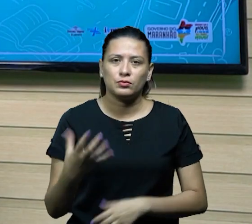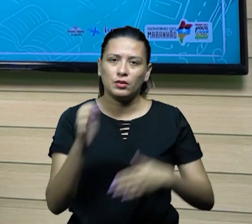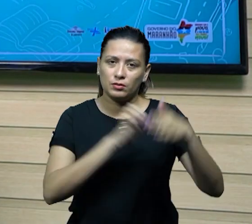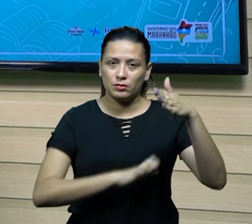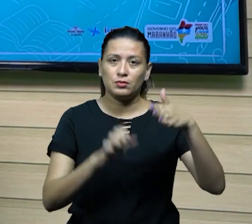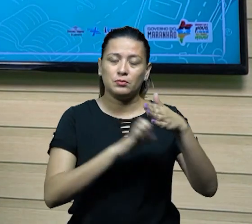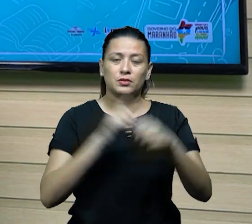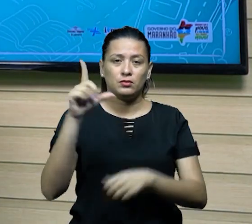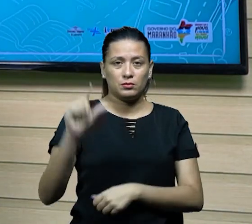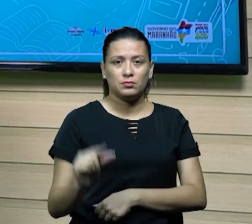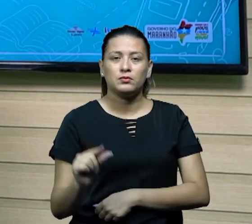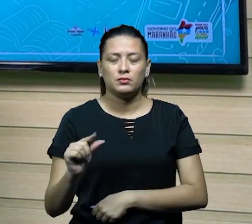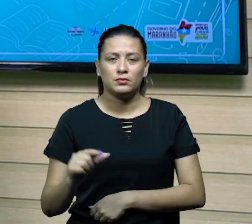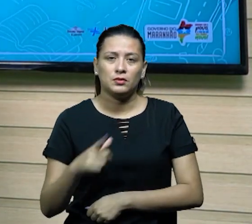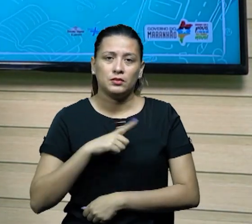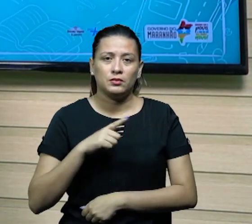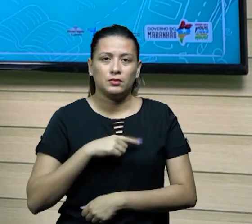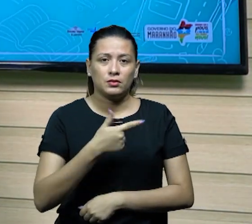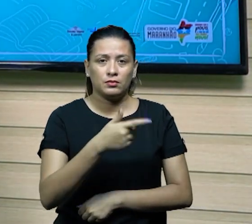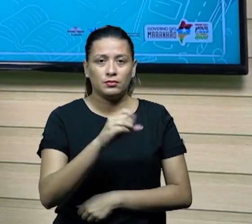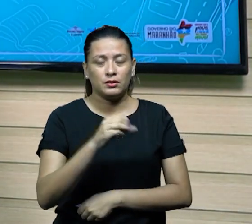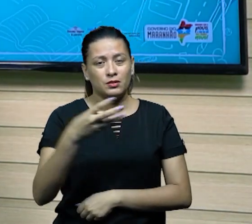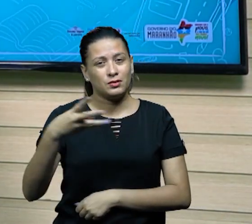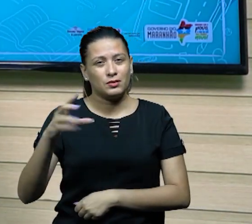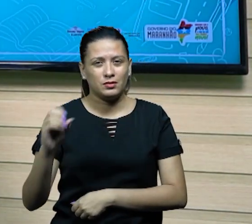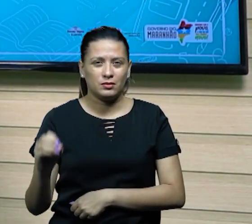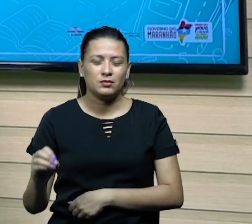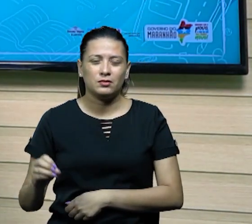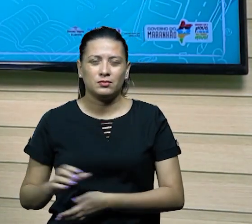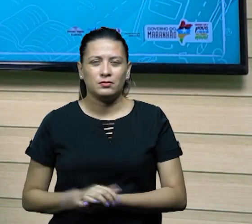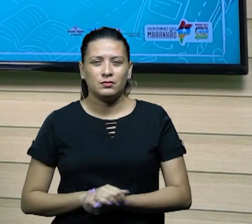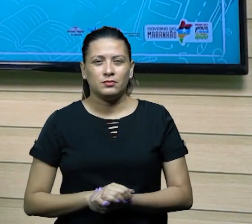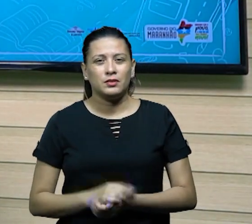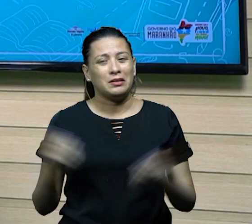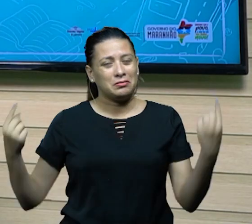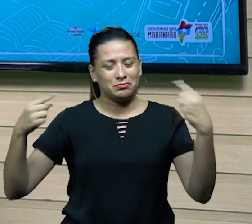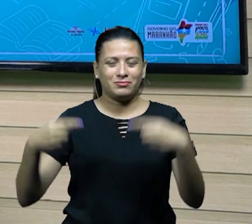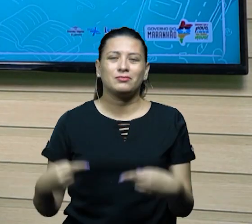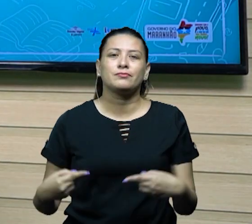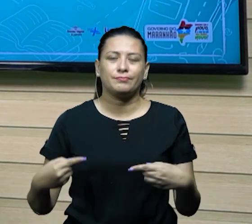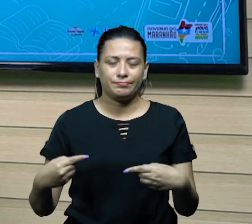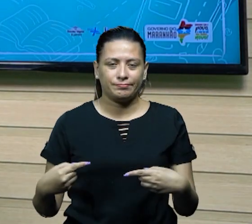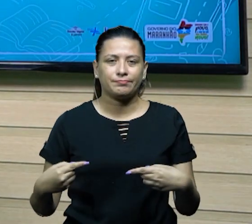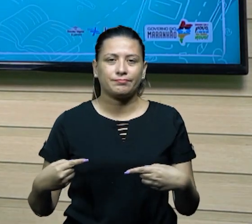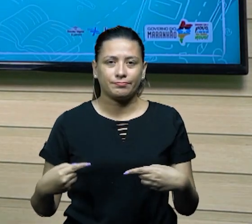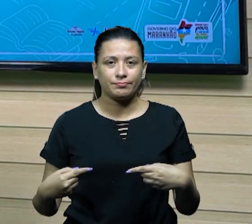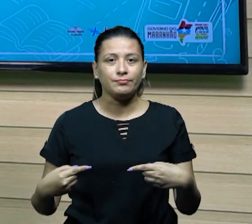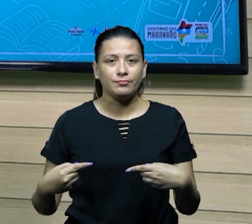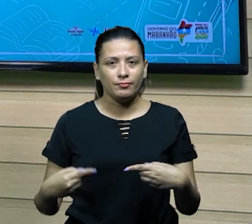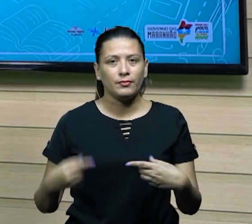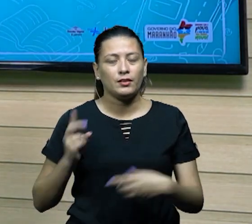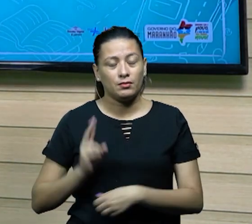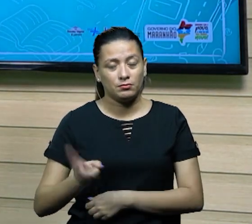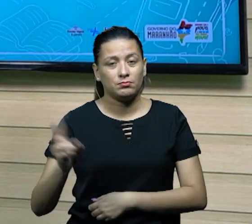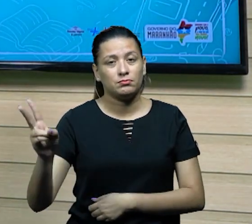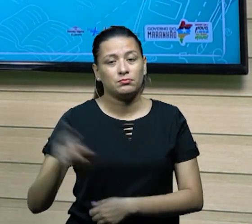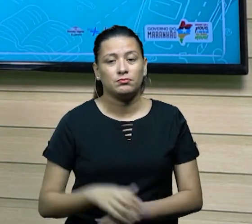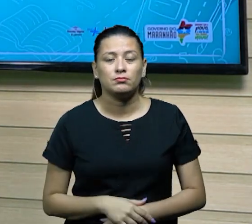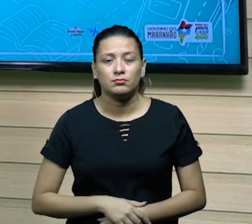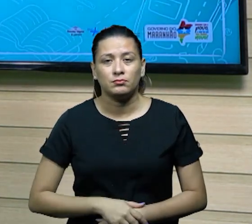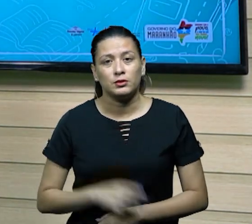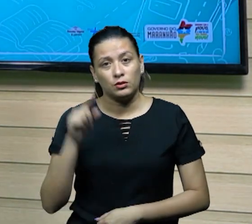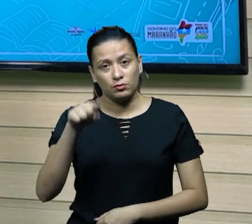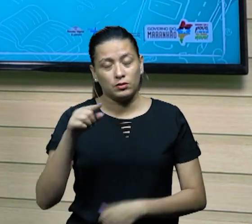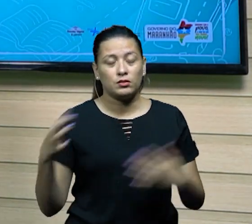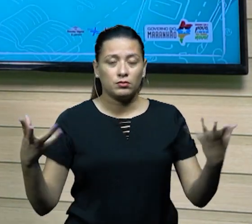para empregar, eu tenho 30, 20. Então nesse período de pandemia, essa palavra competição ela vai se tornar mais acirrada ainda. Então é importante que você